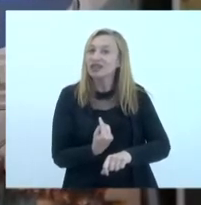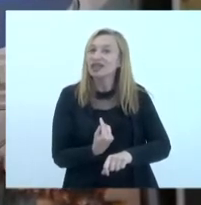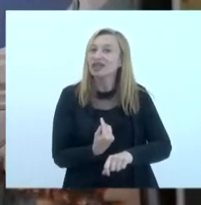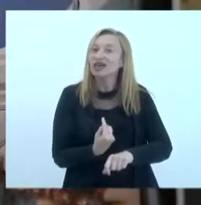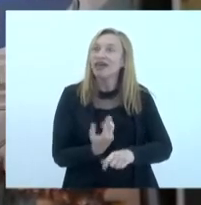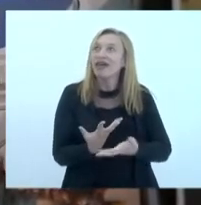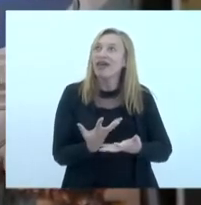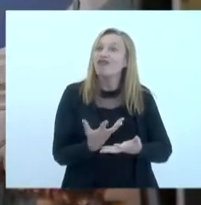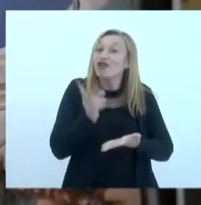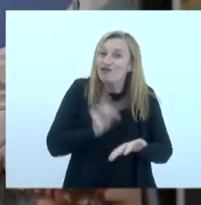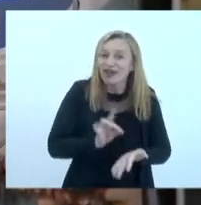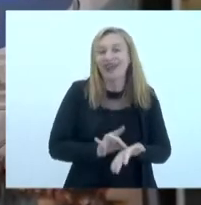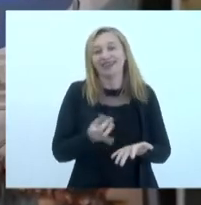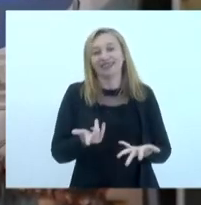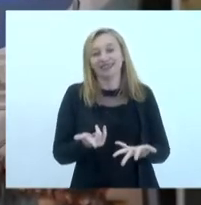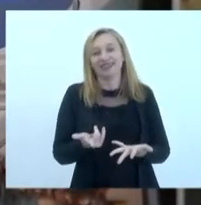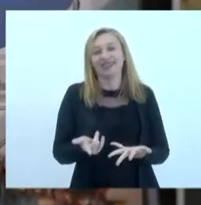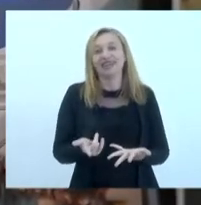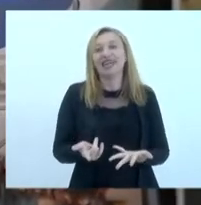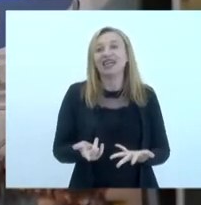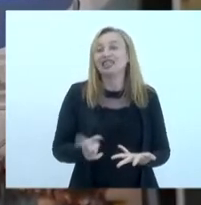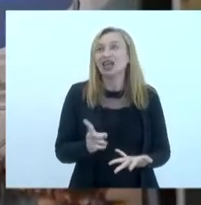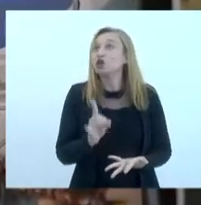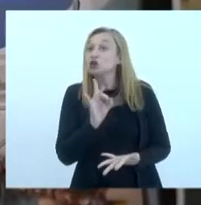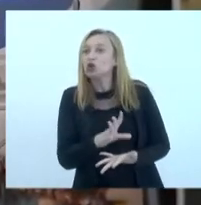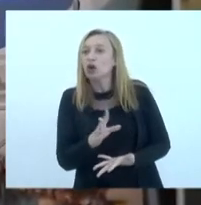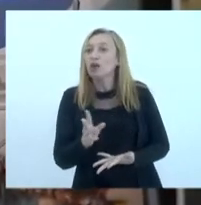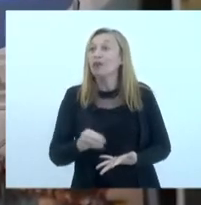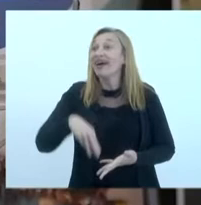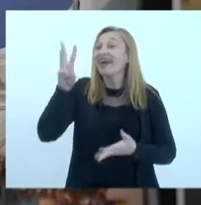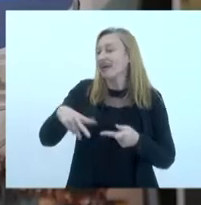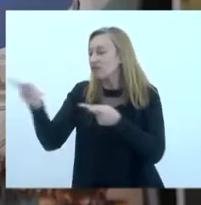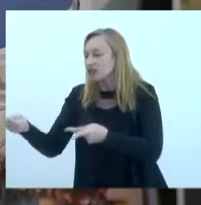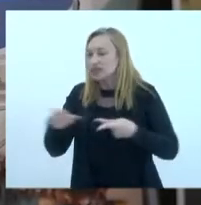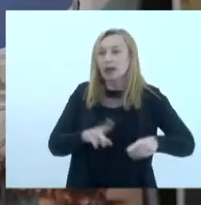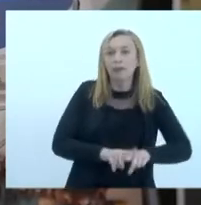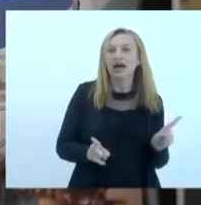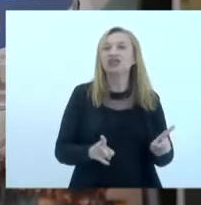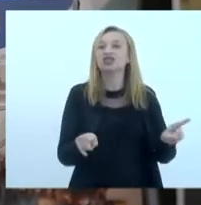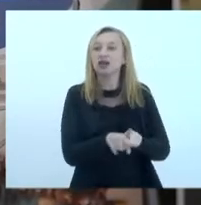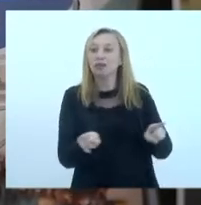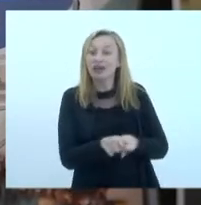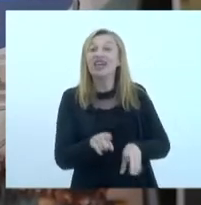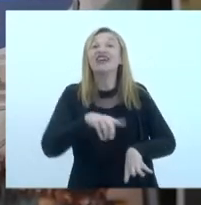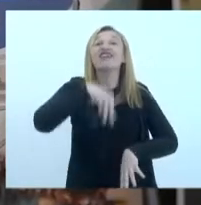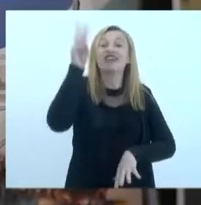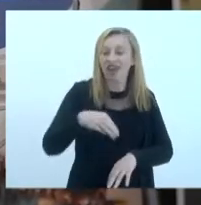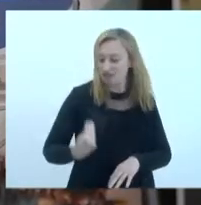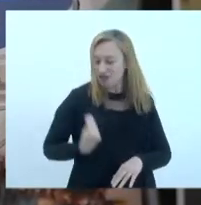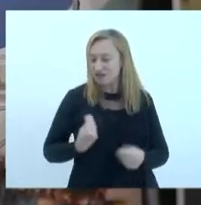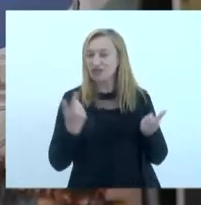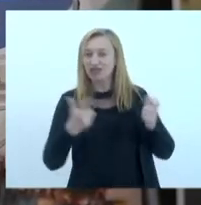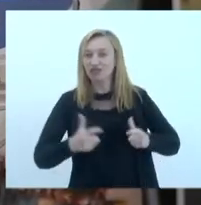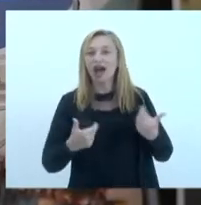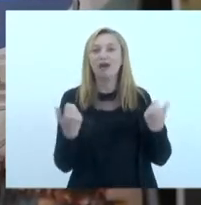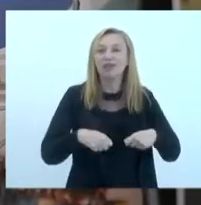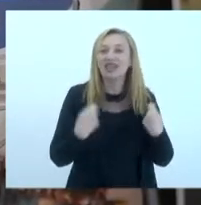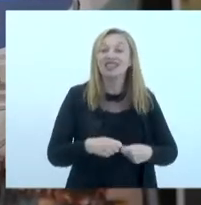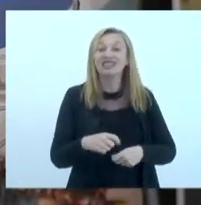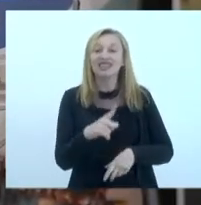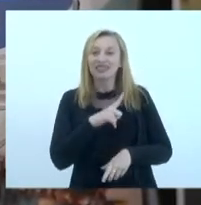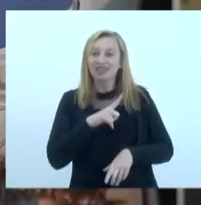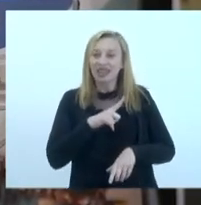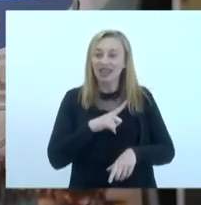uma verdade, né? Não só para quem visita, mas, sobretudo, para quem vive nesse lugar. A gente precisa